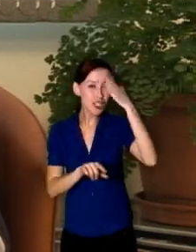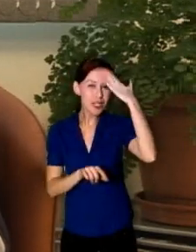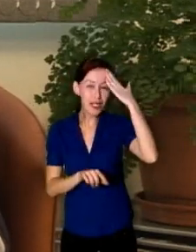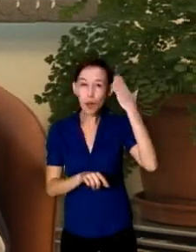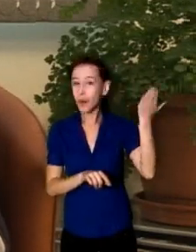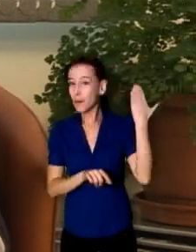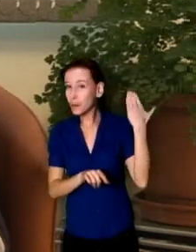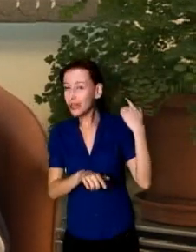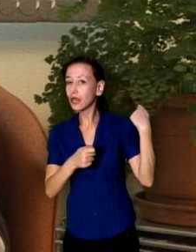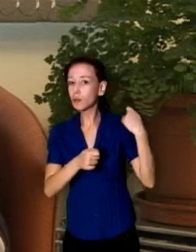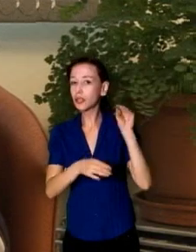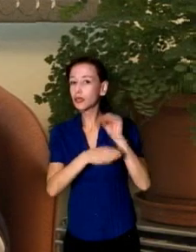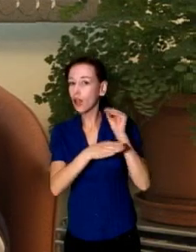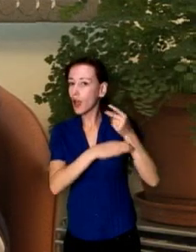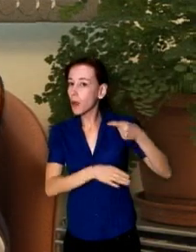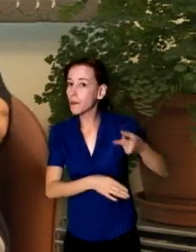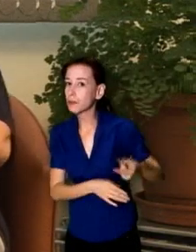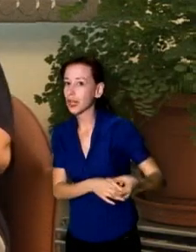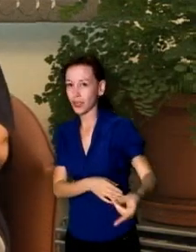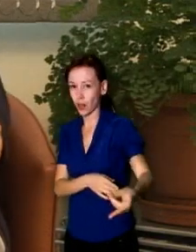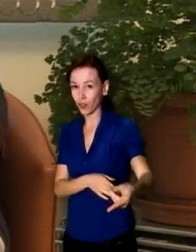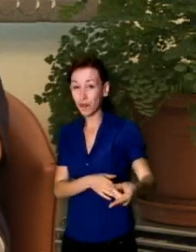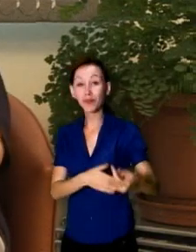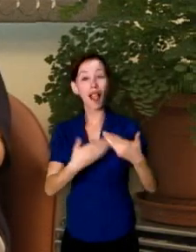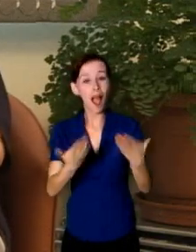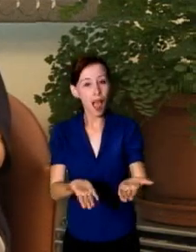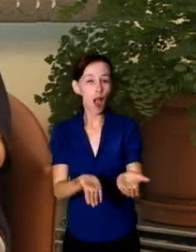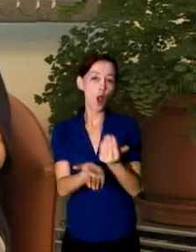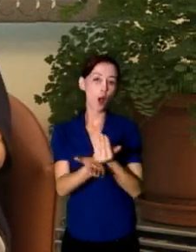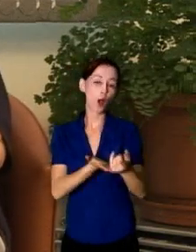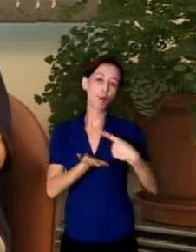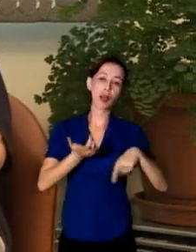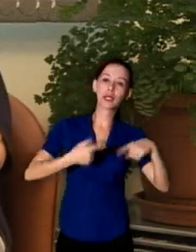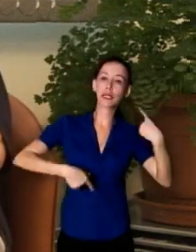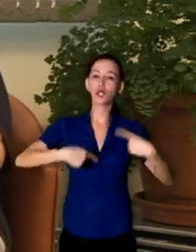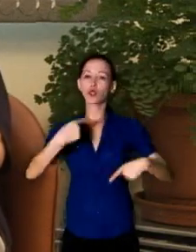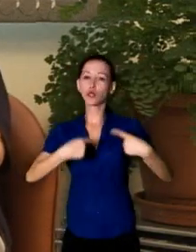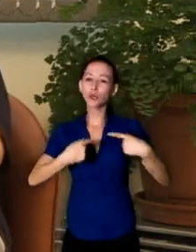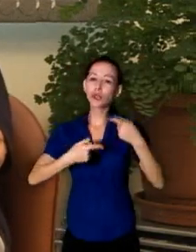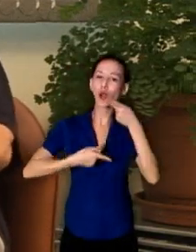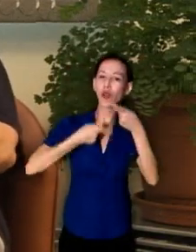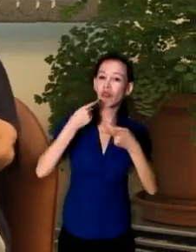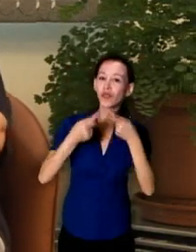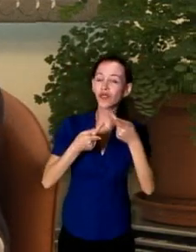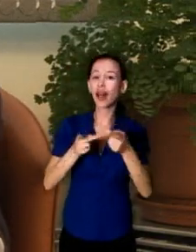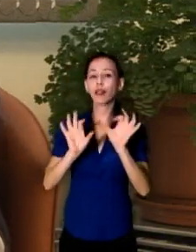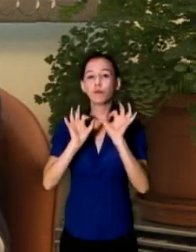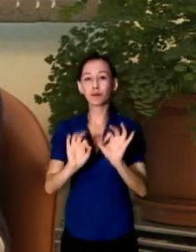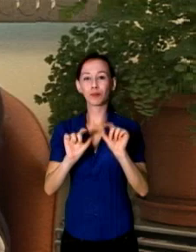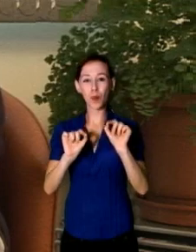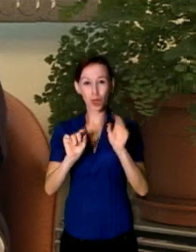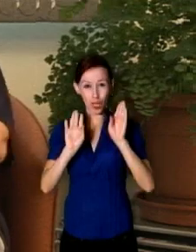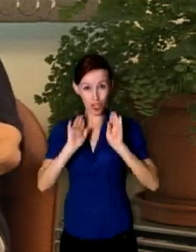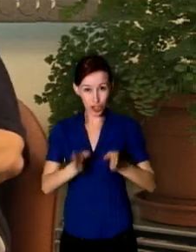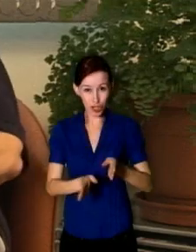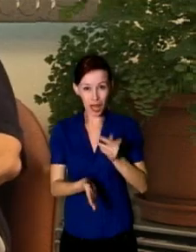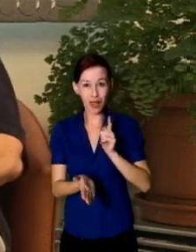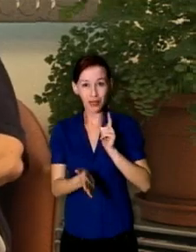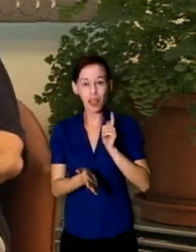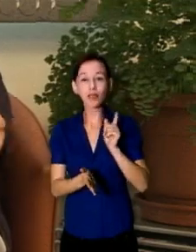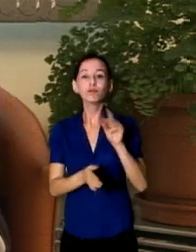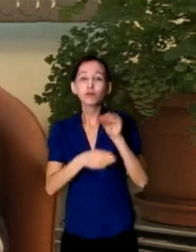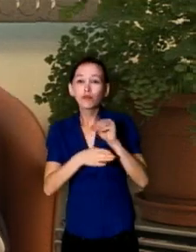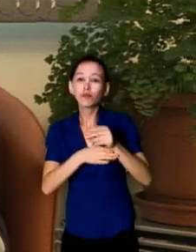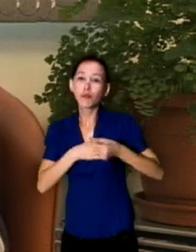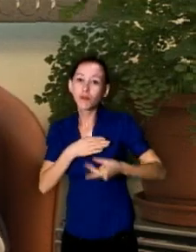que tem que ser preservado. E daí começa a discussão exatamente que isso que se preservou é apenas